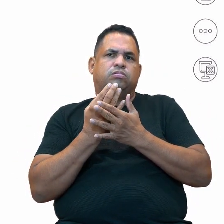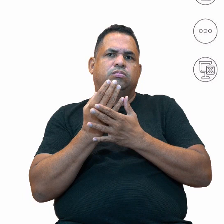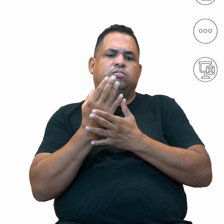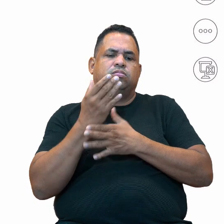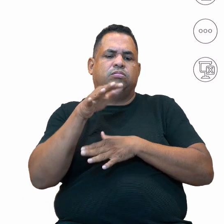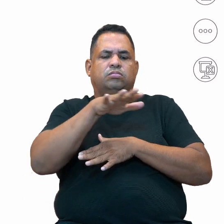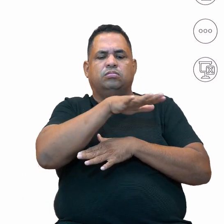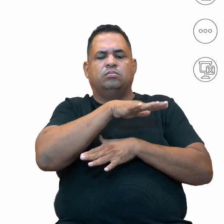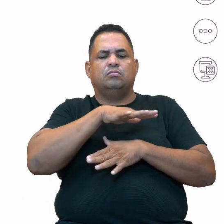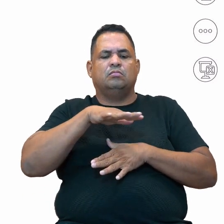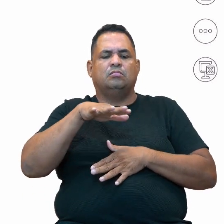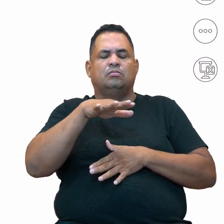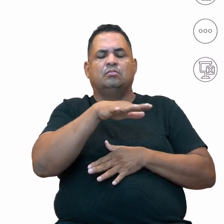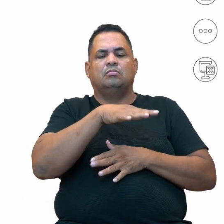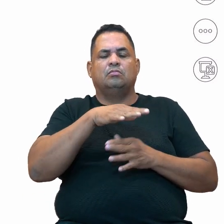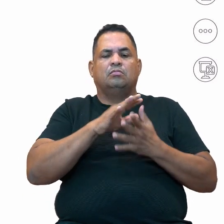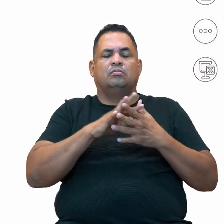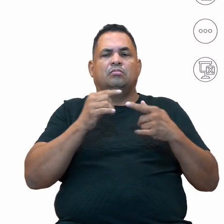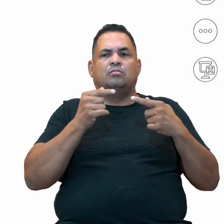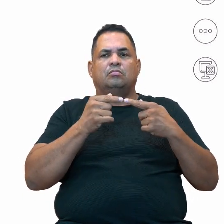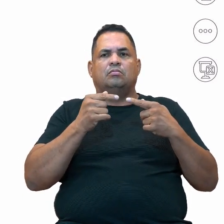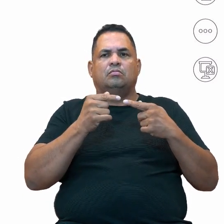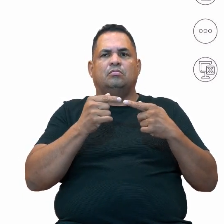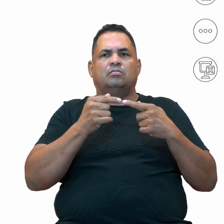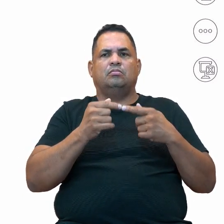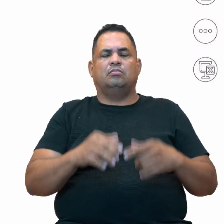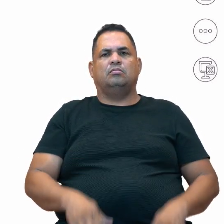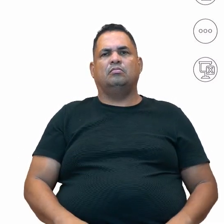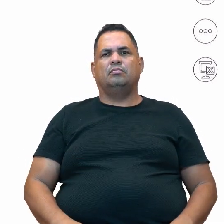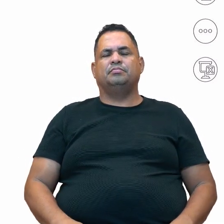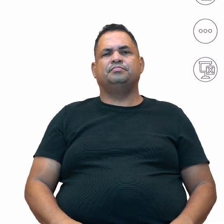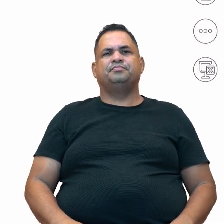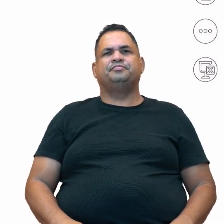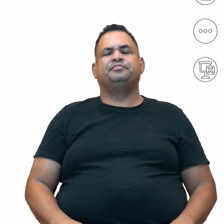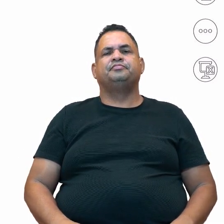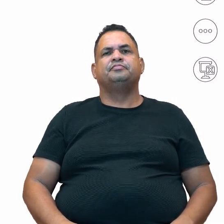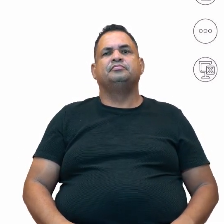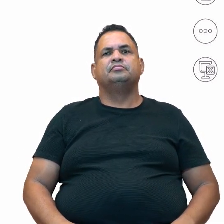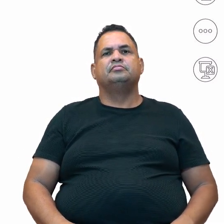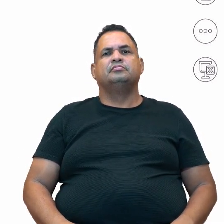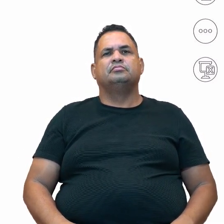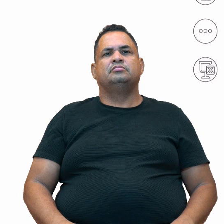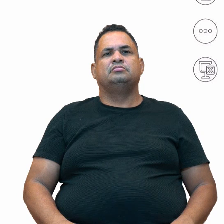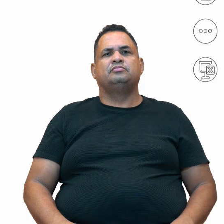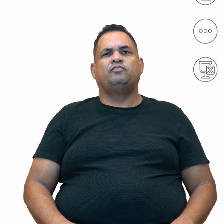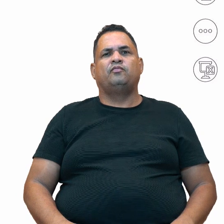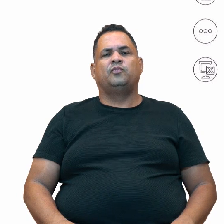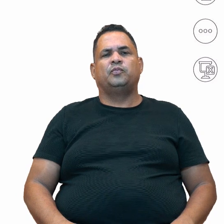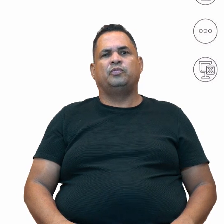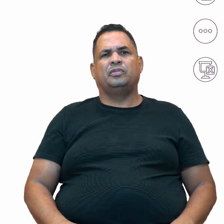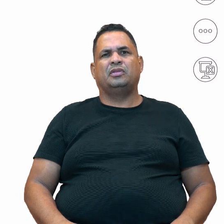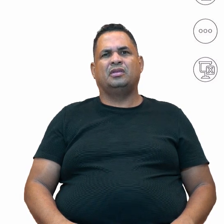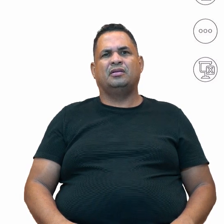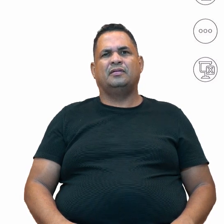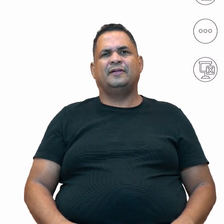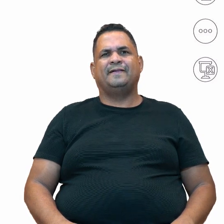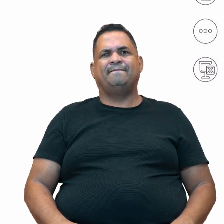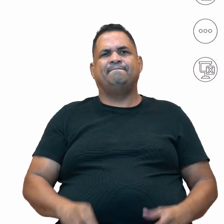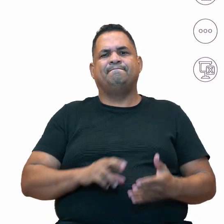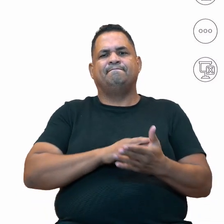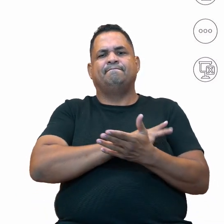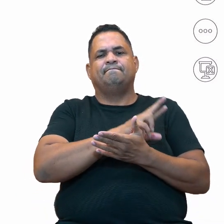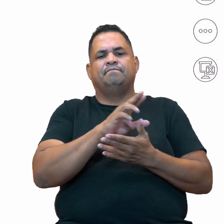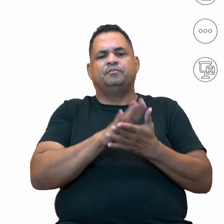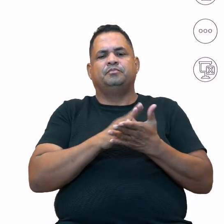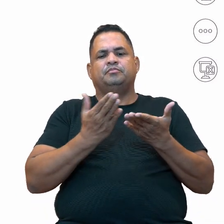que eles entrem em contato. Tudo bem? Então essa é uma forma, a esporulação ou divisão múltipla, é uma forma